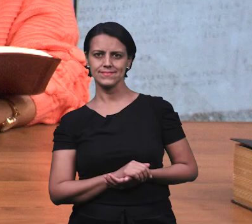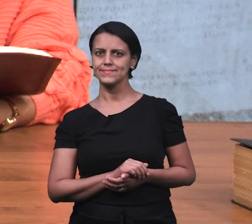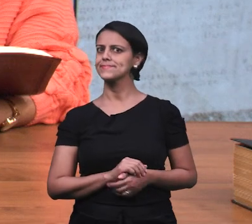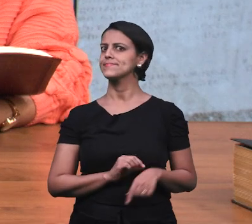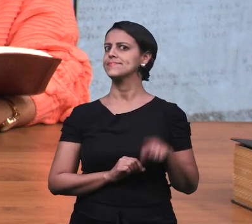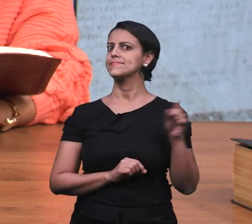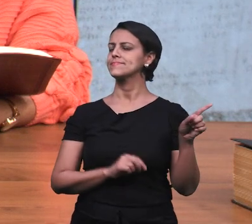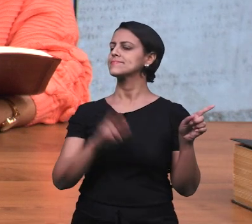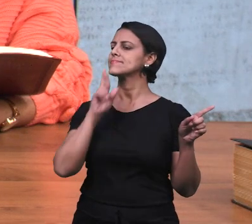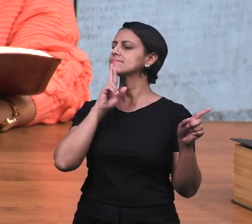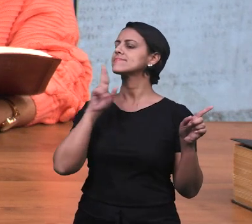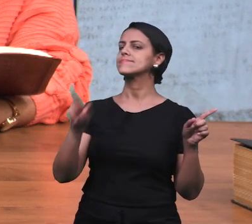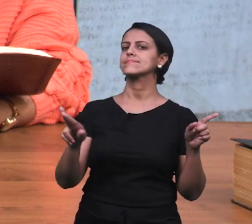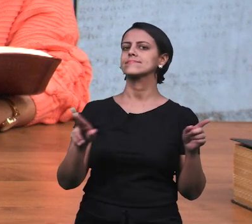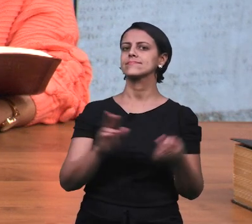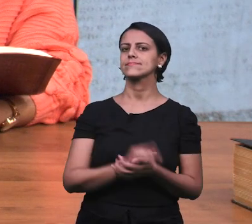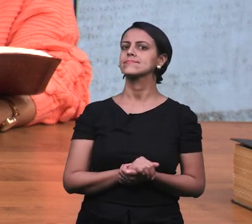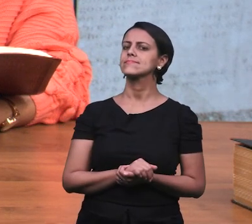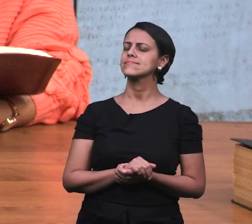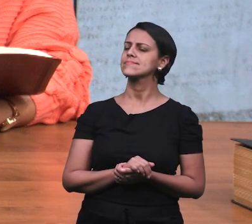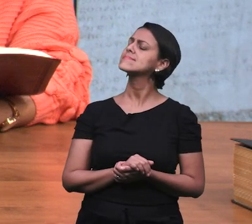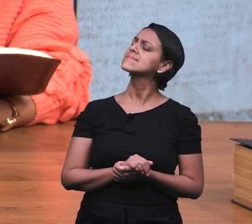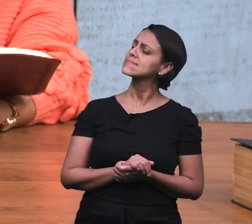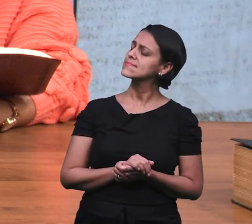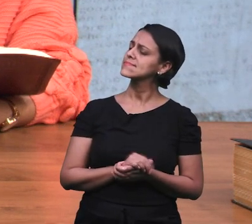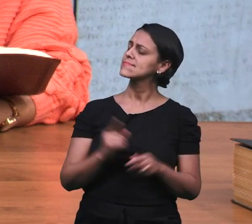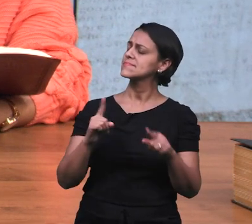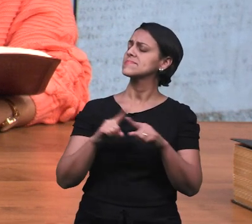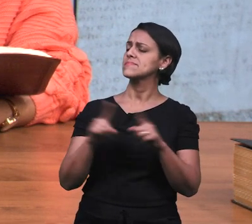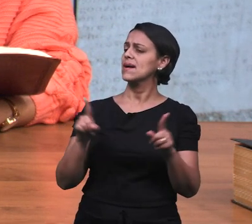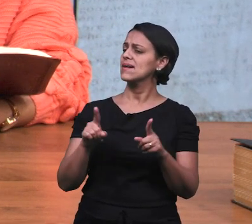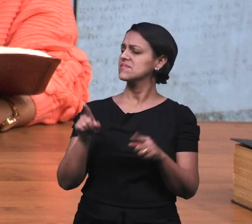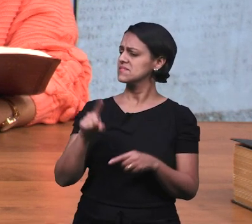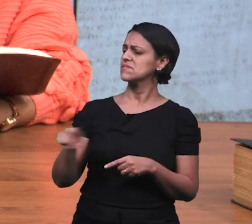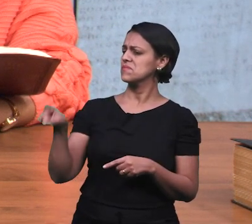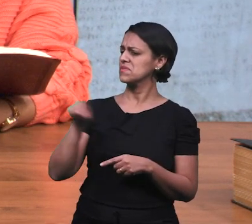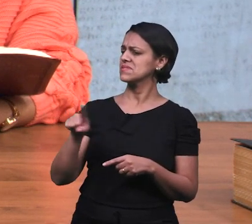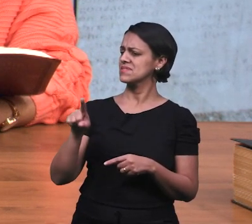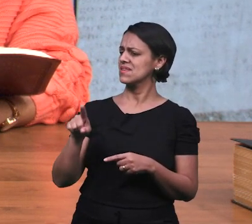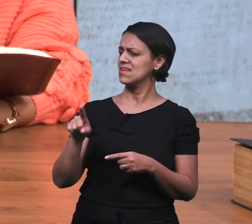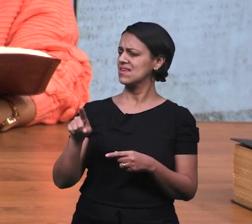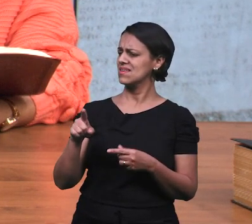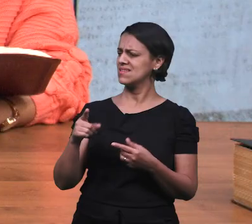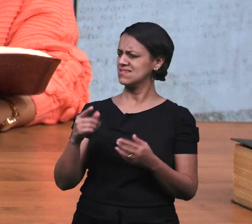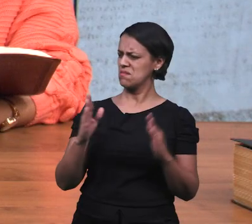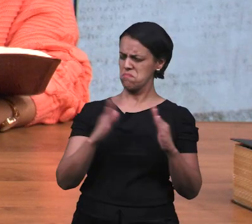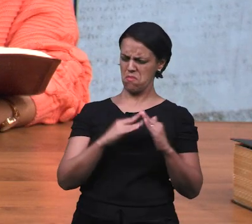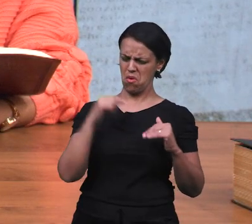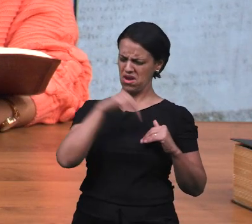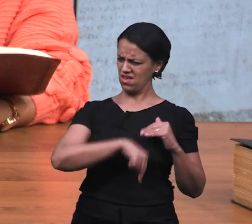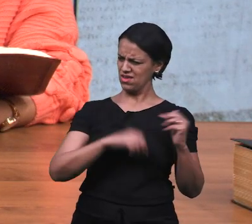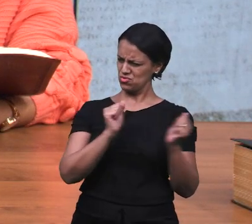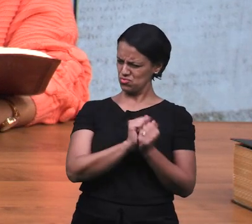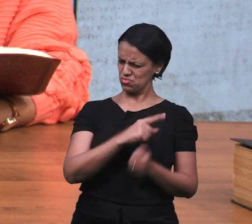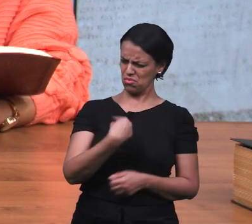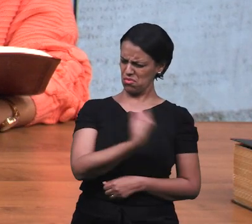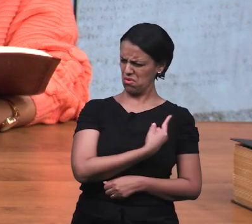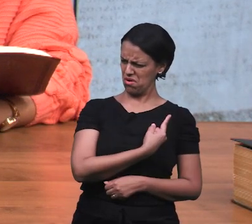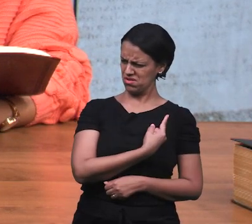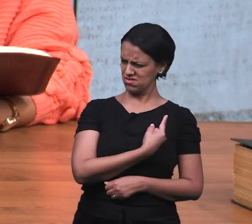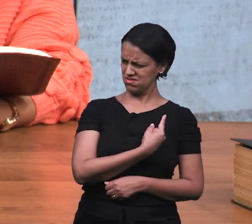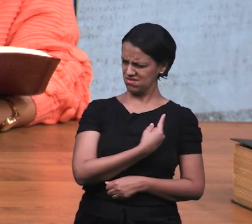aos heveus: porventura habitais no meio de nós? Como, pois, faremos